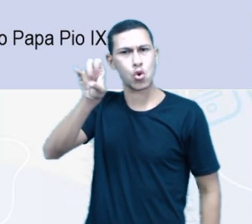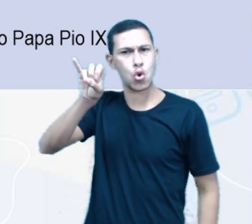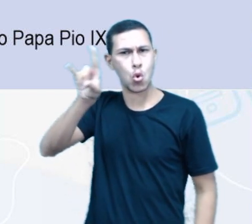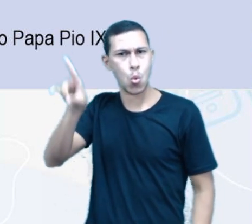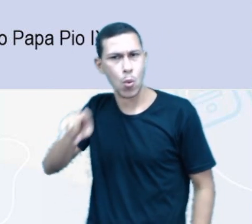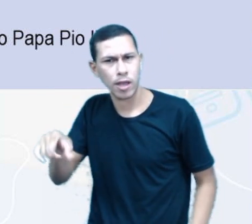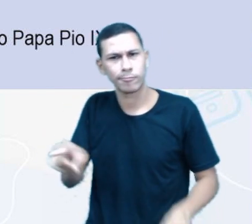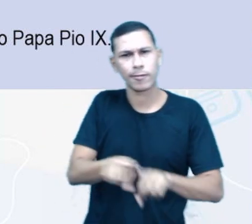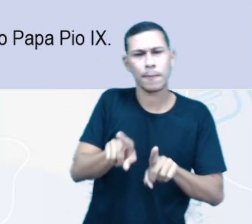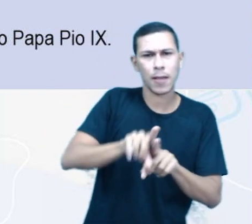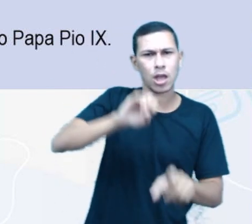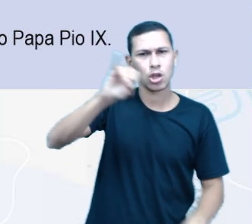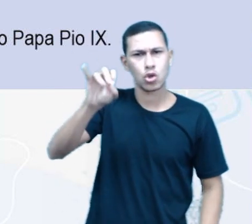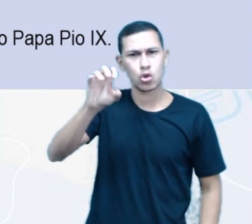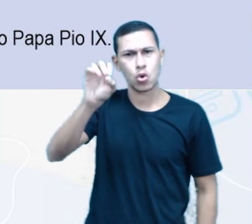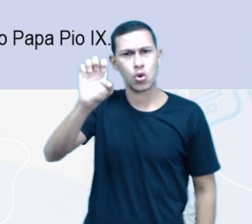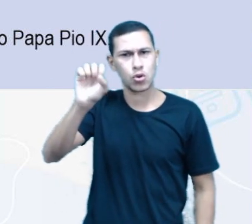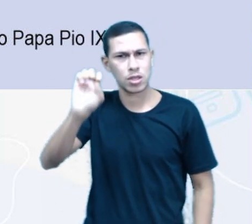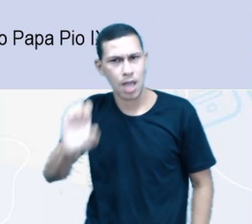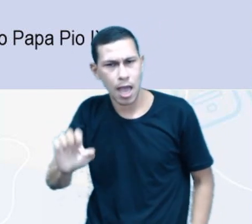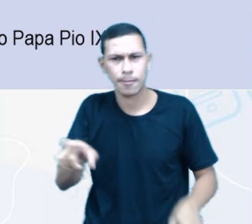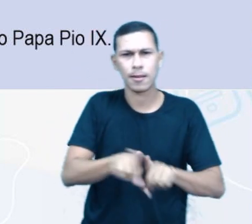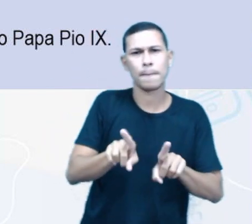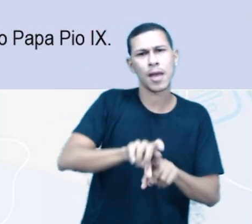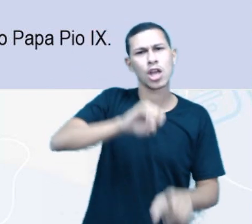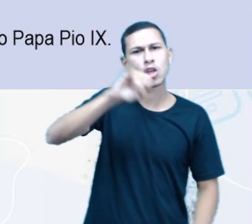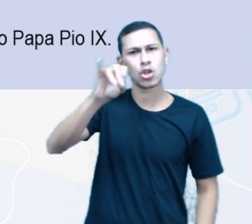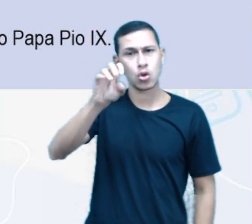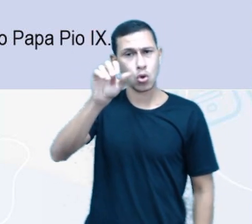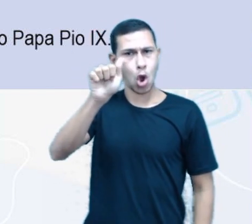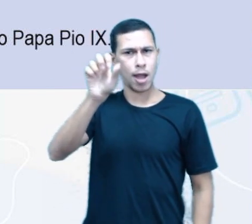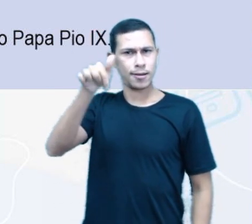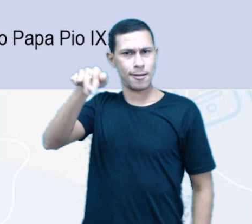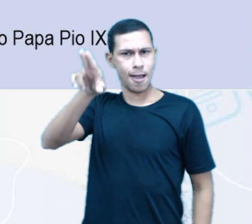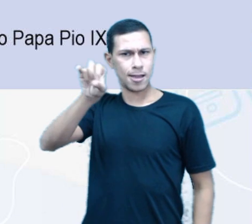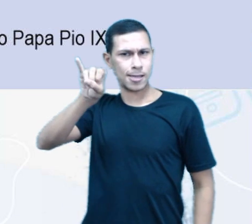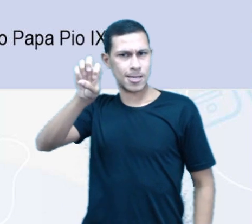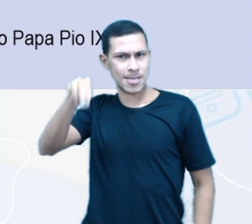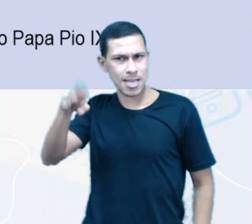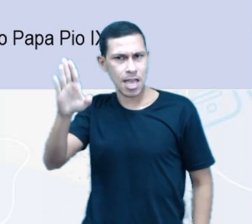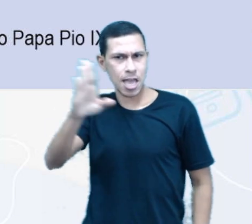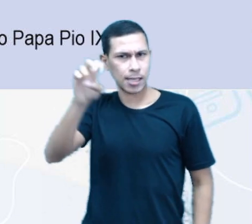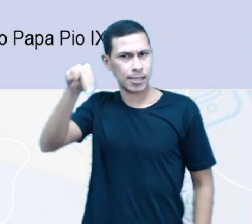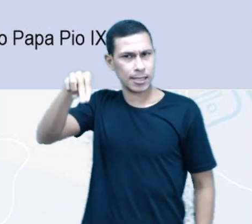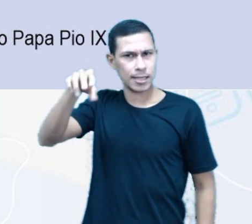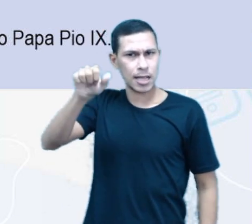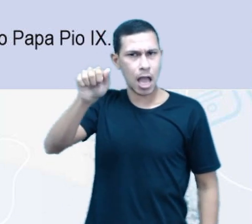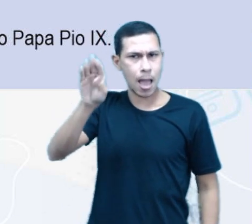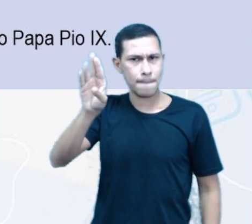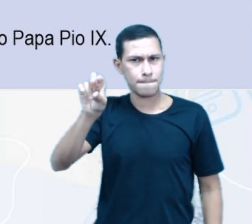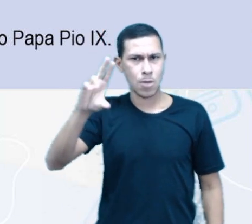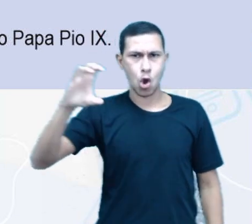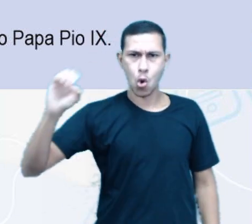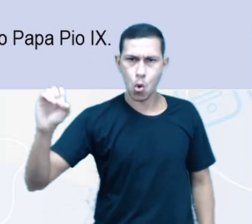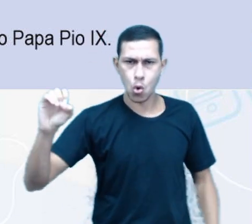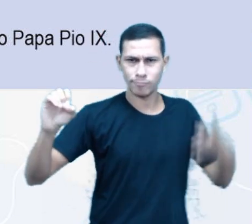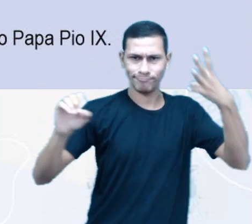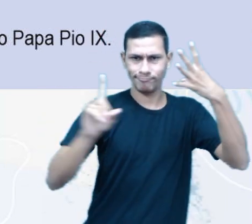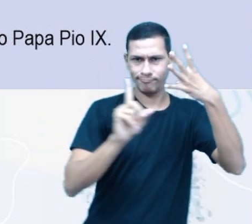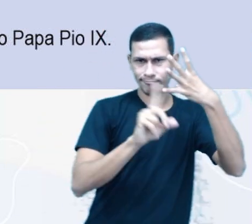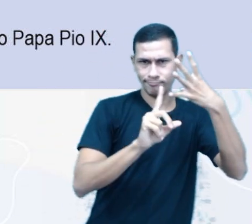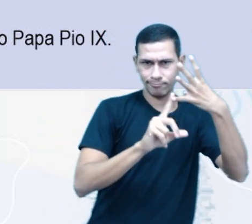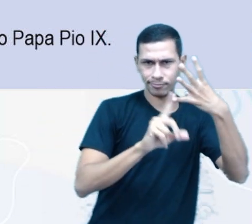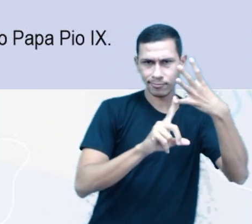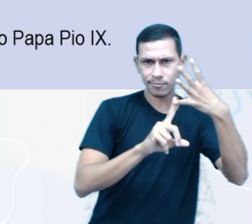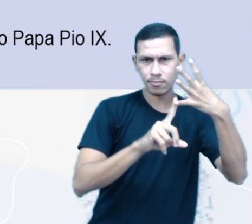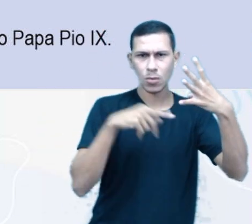José do Patrocínio, entre outros, Joaquim Nabuco, importantíssimos para o movimento abolicionista. O quarto tópico que fala,